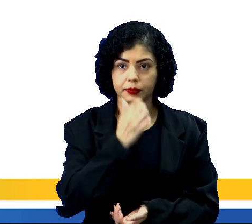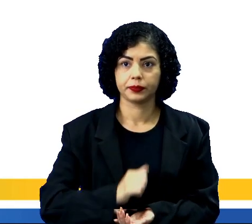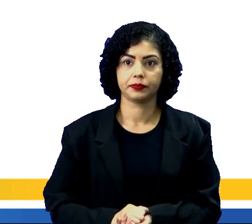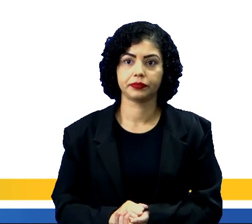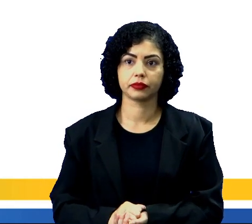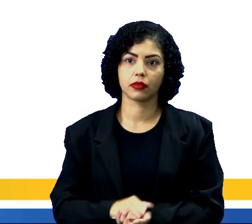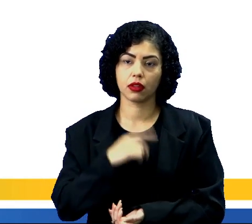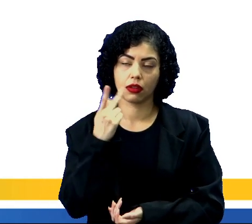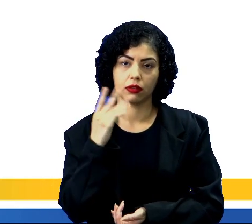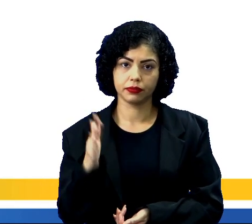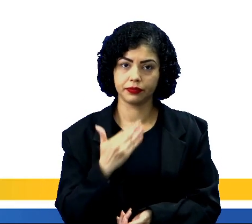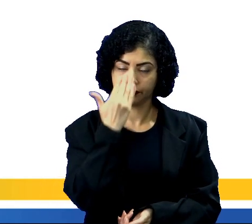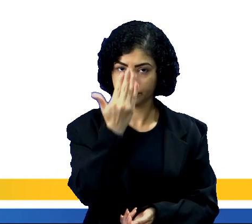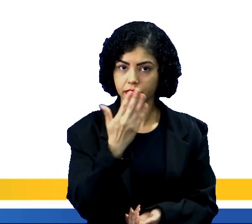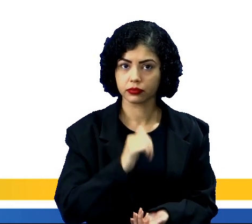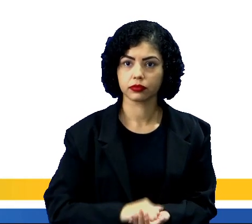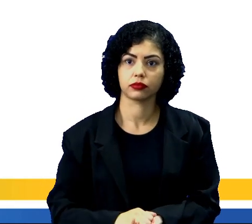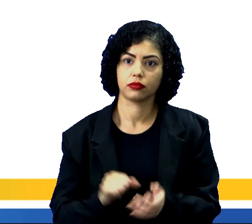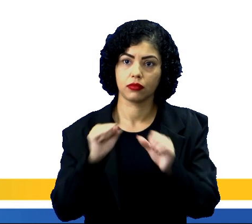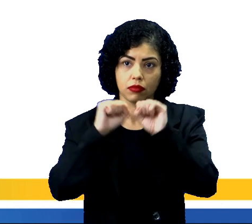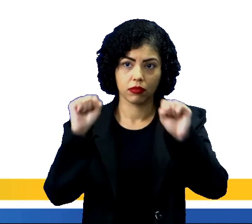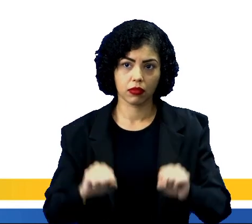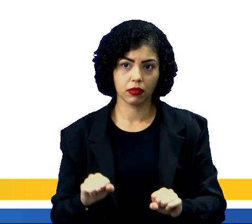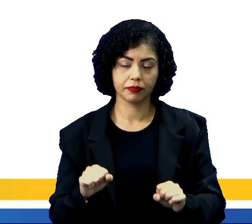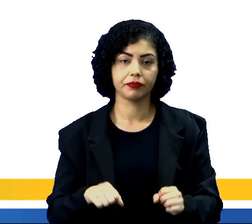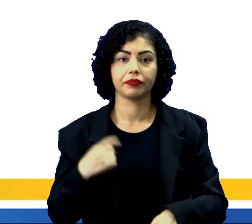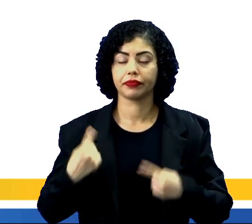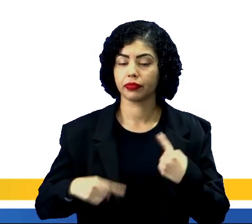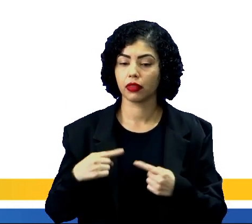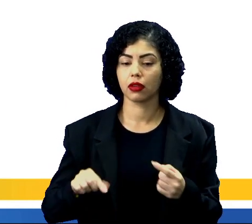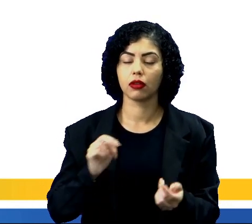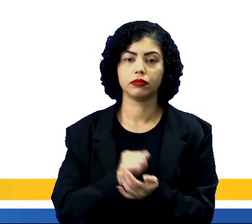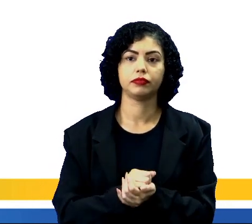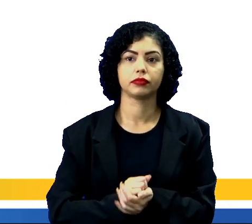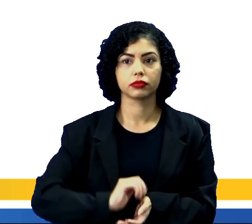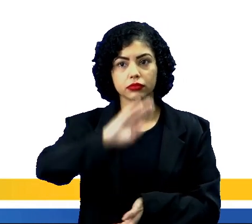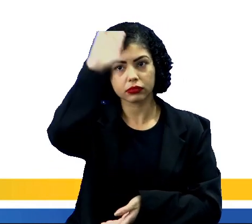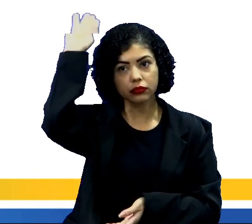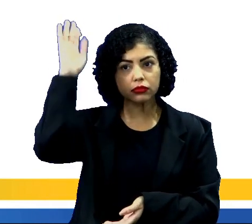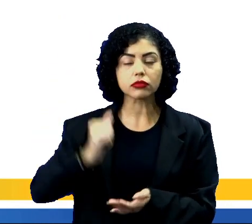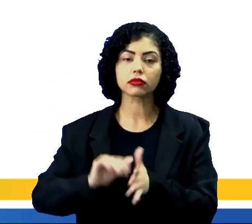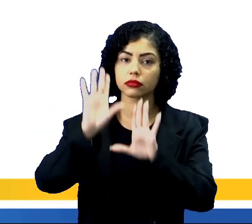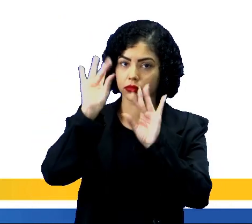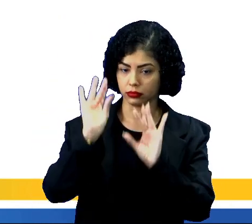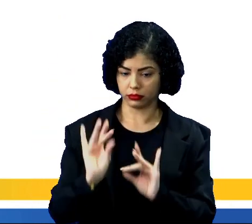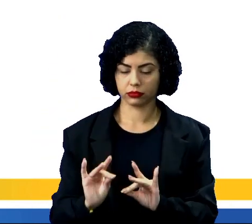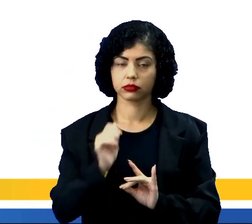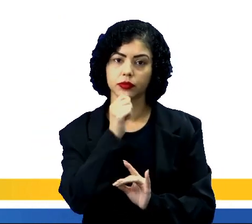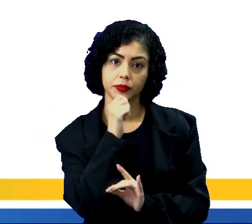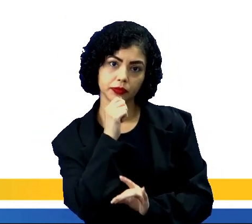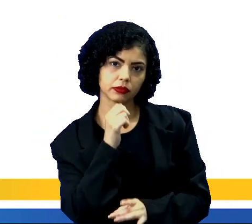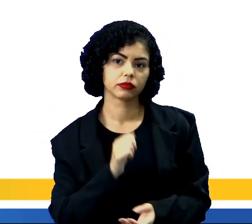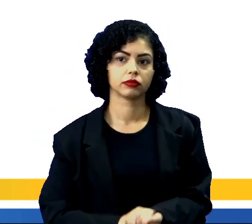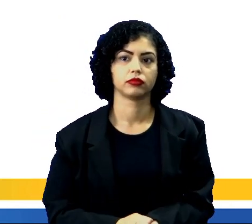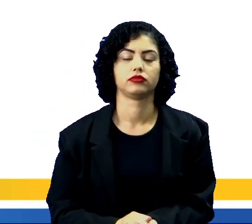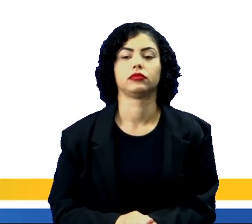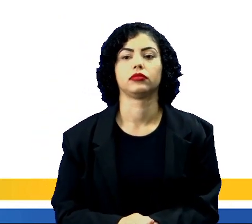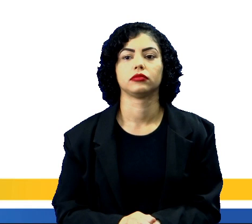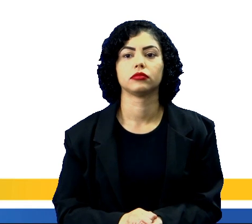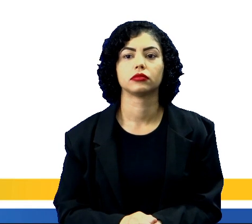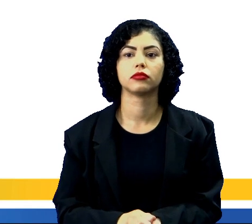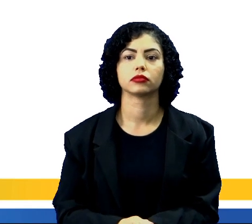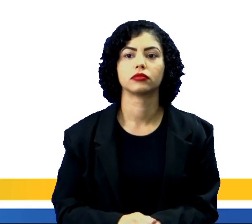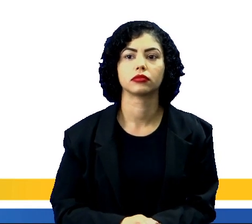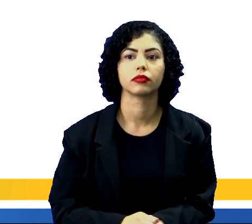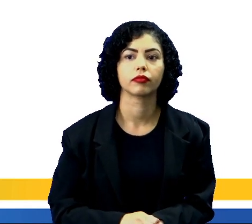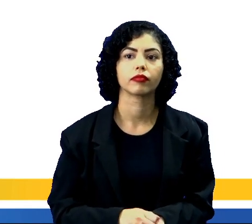Vamos falar em seguida sobre o sistema político de Roma. Nós vamos ver bastante detalhes sobre esse